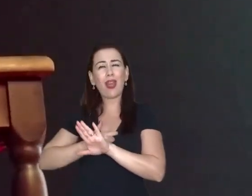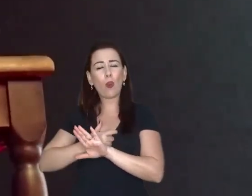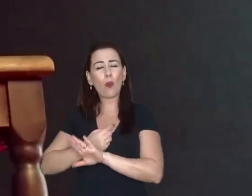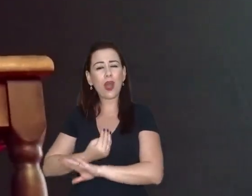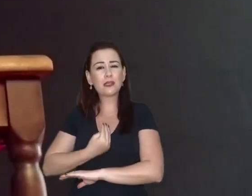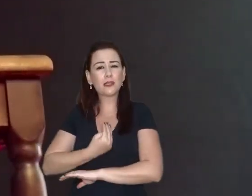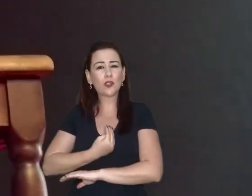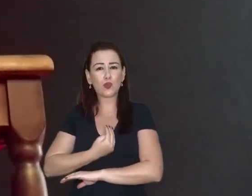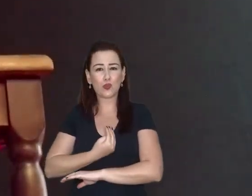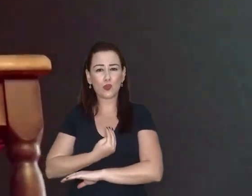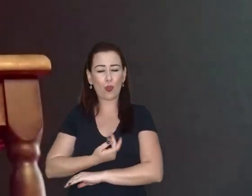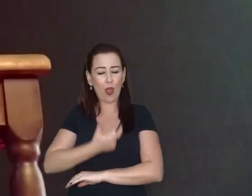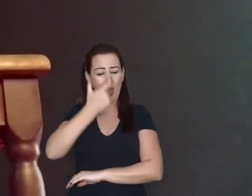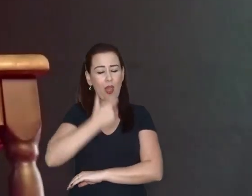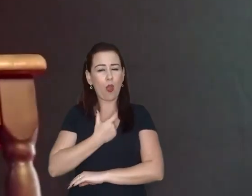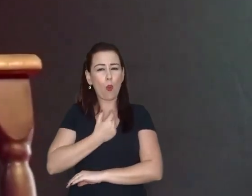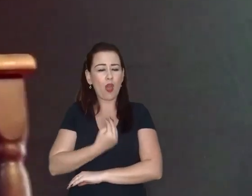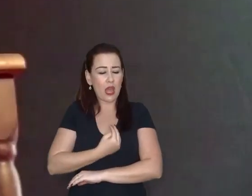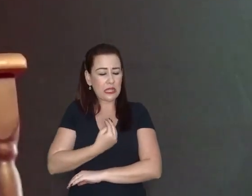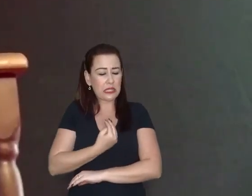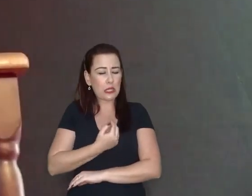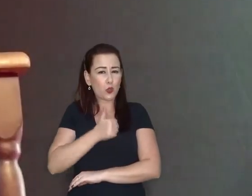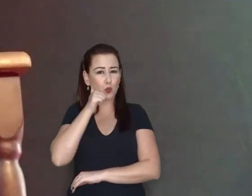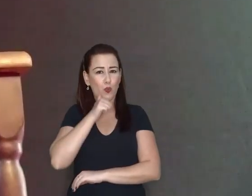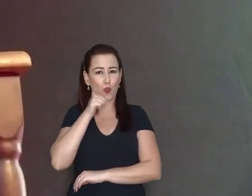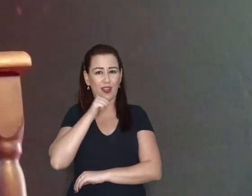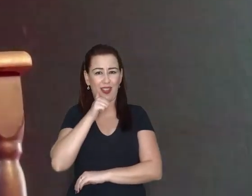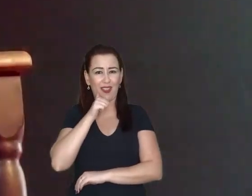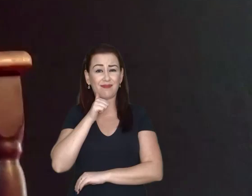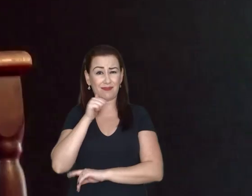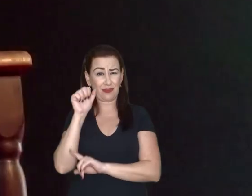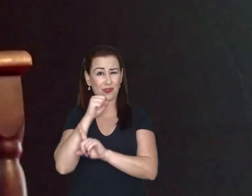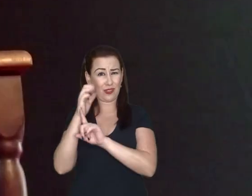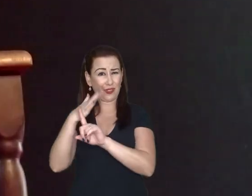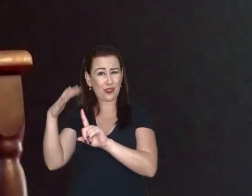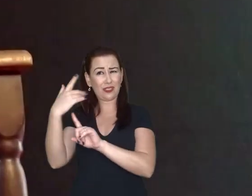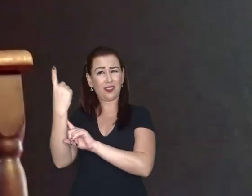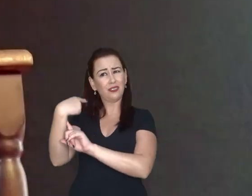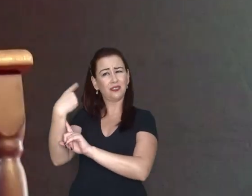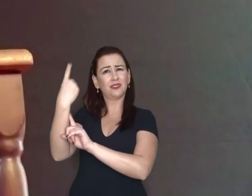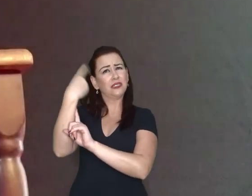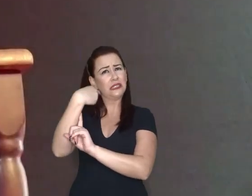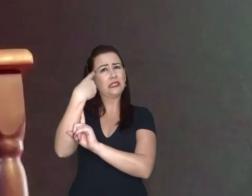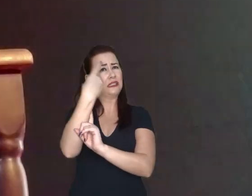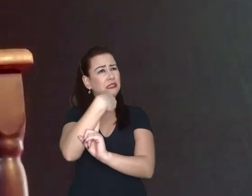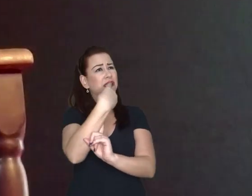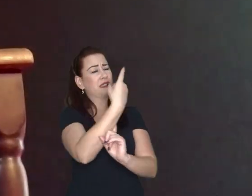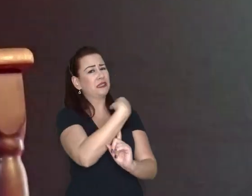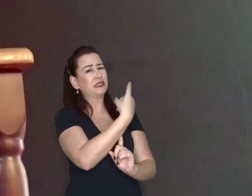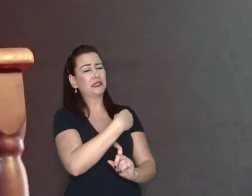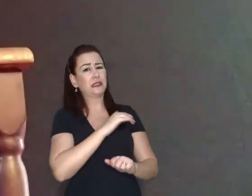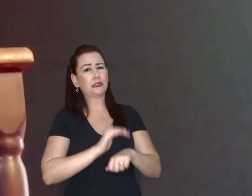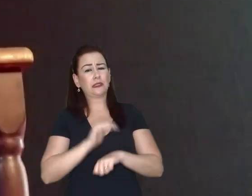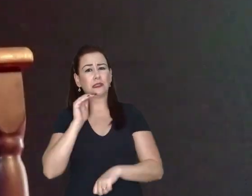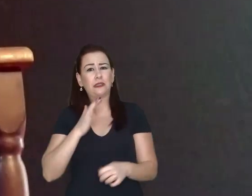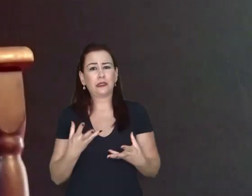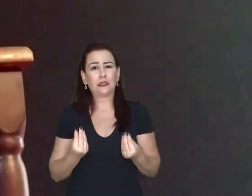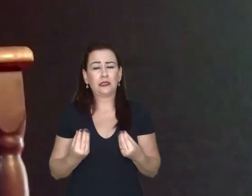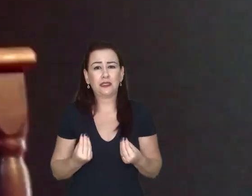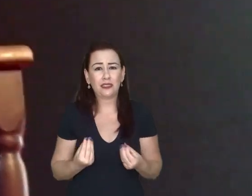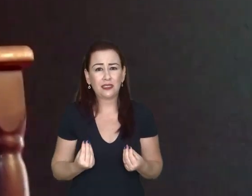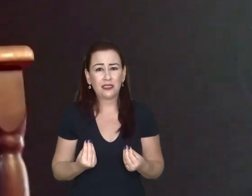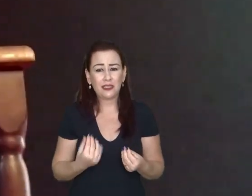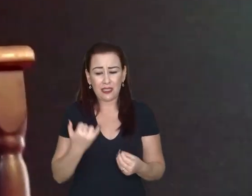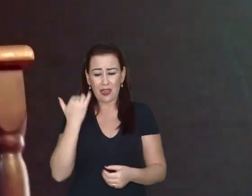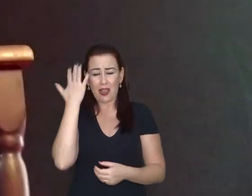Do existir mulher, dentre tantas exigências sociais de uma imagem